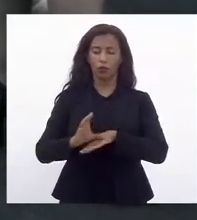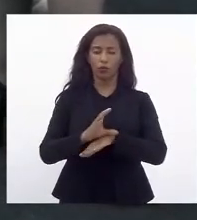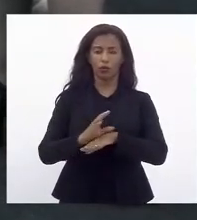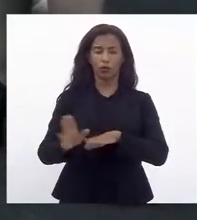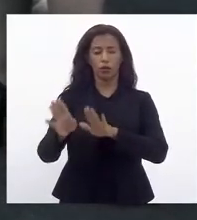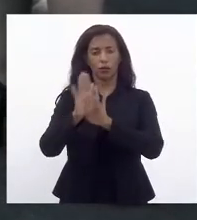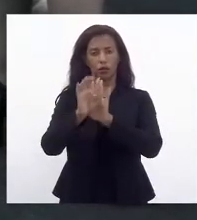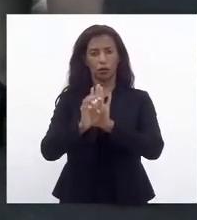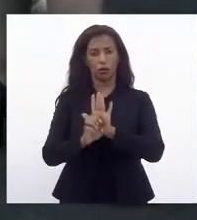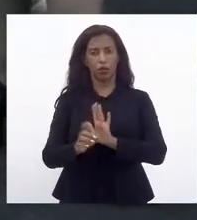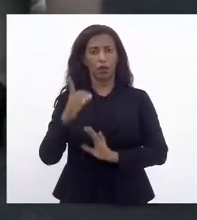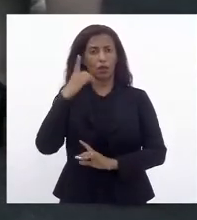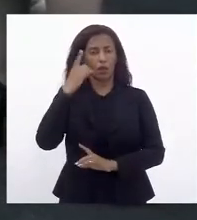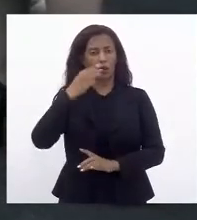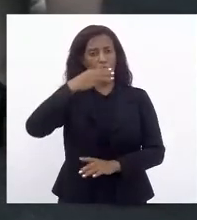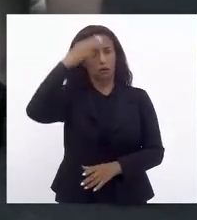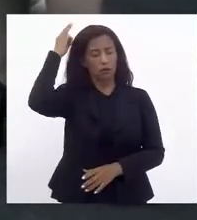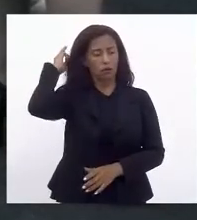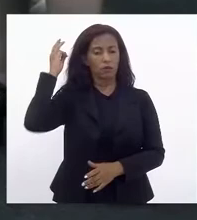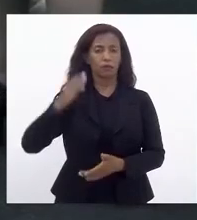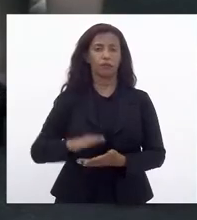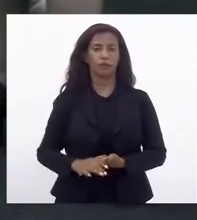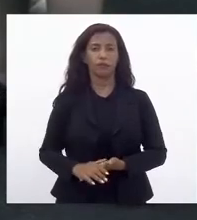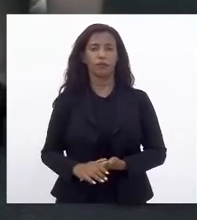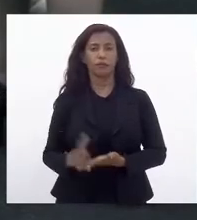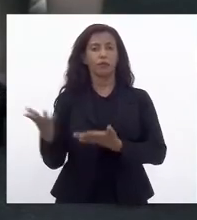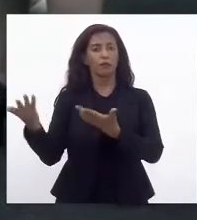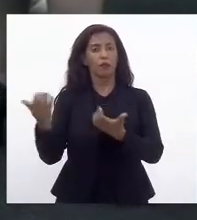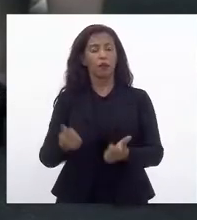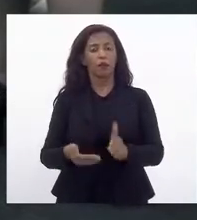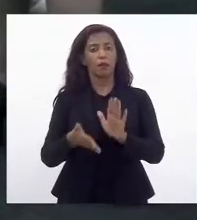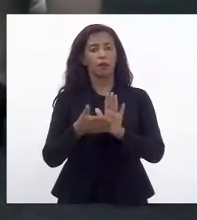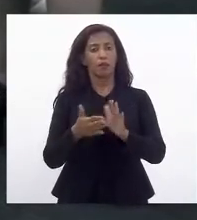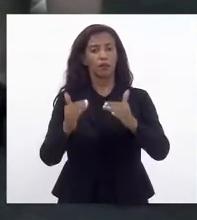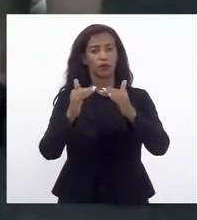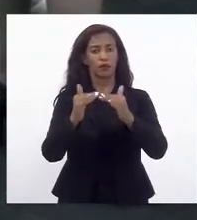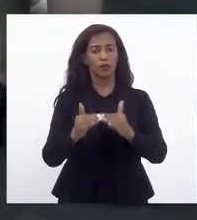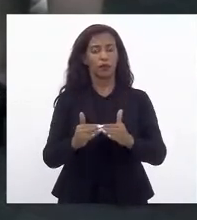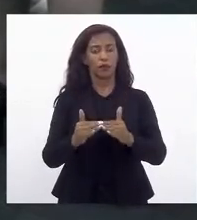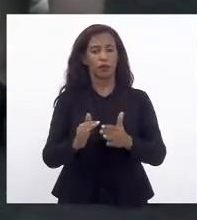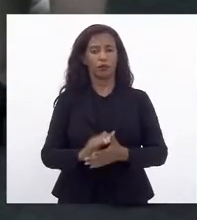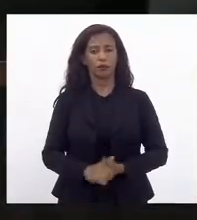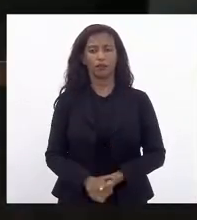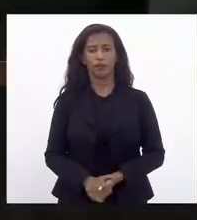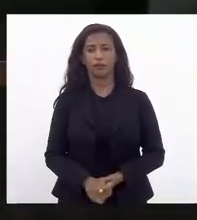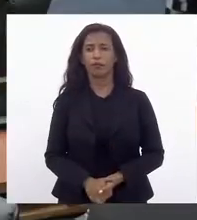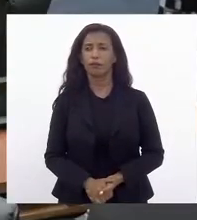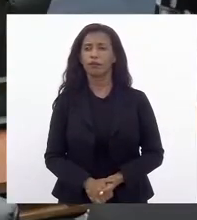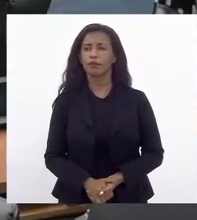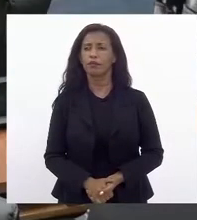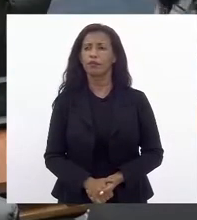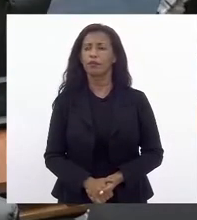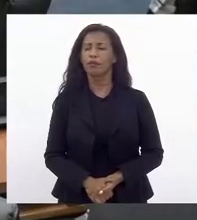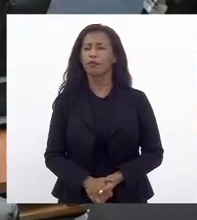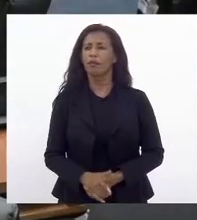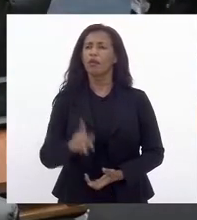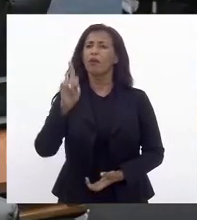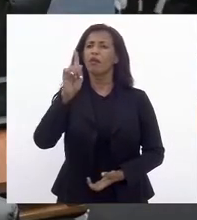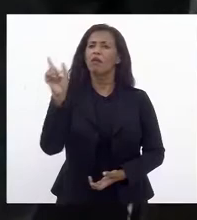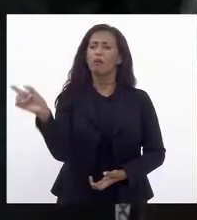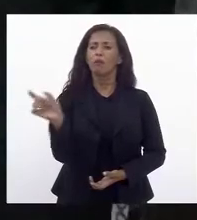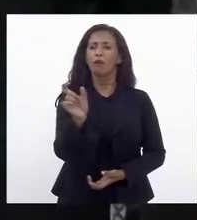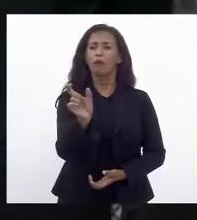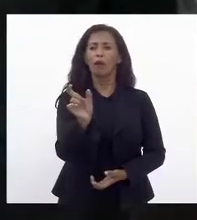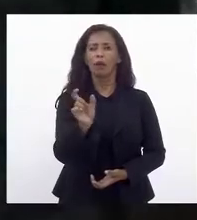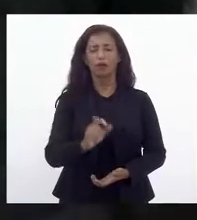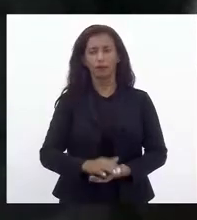constitucionalidade com emenda do deputado Márcio Pacheco, e está recebendo parecer favorável no mérito. Vossa Excelência, me permite um adendo, só na discussão